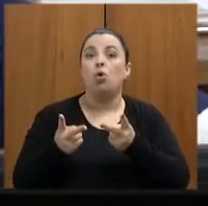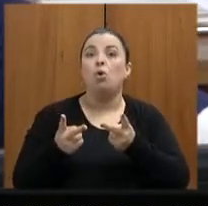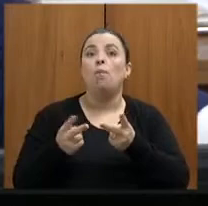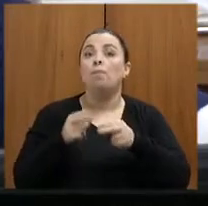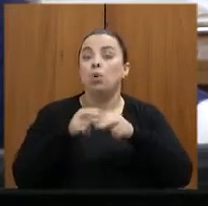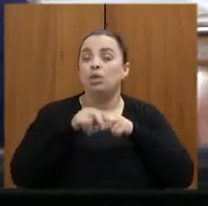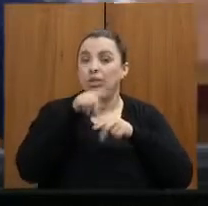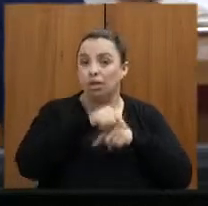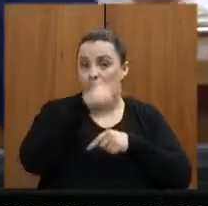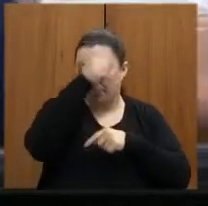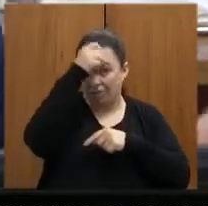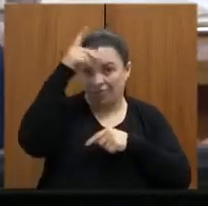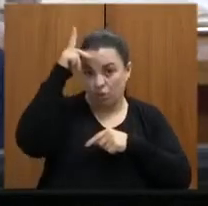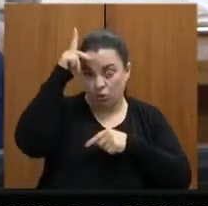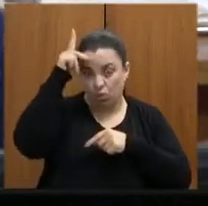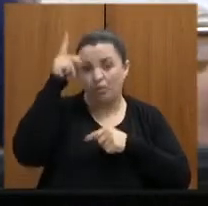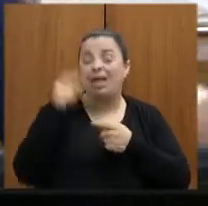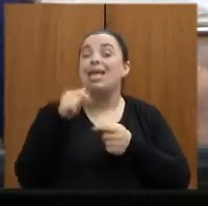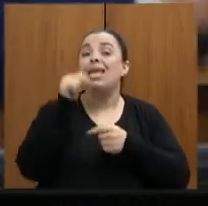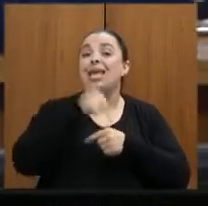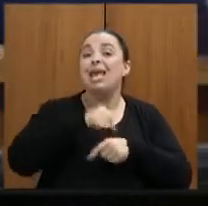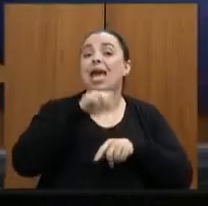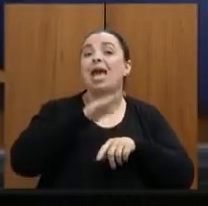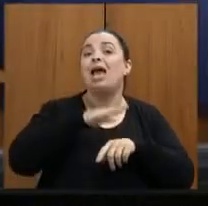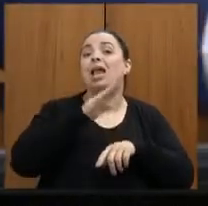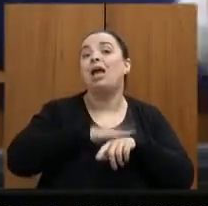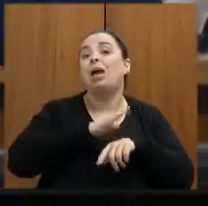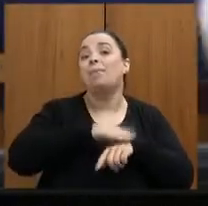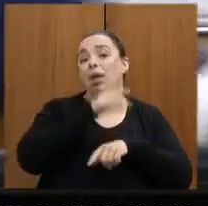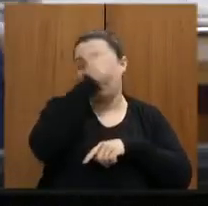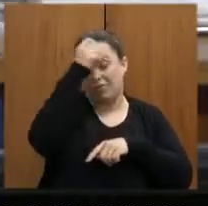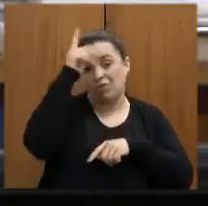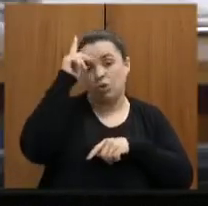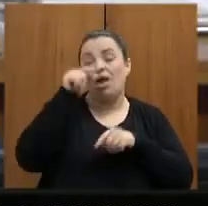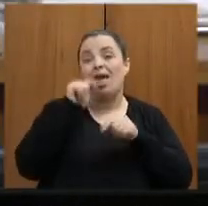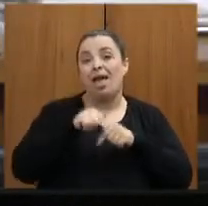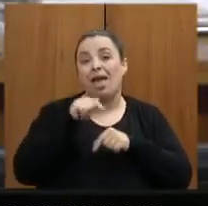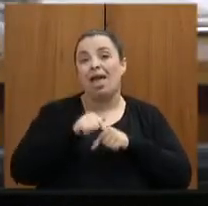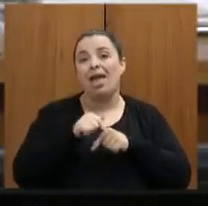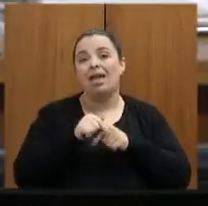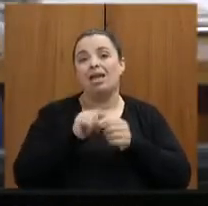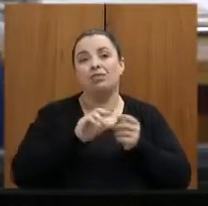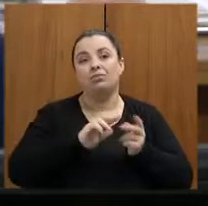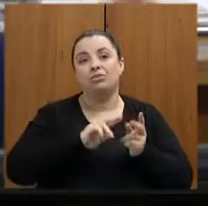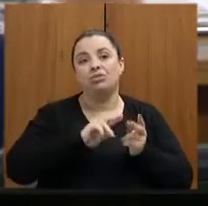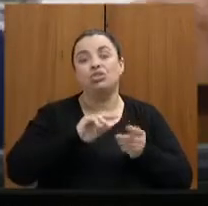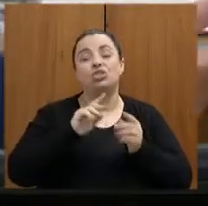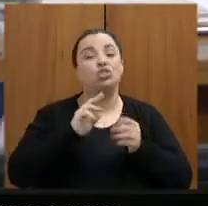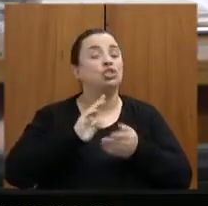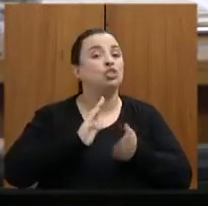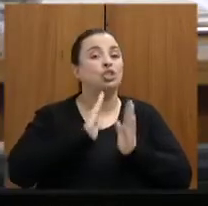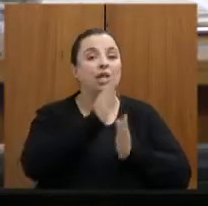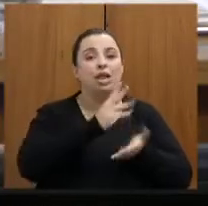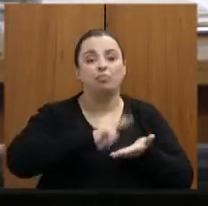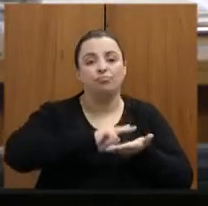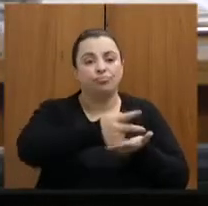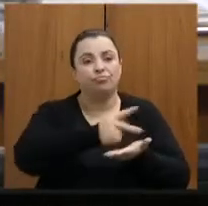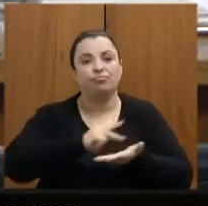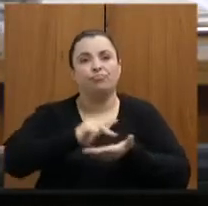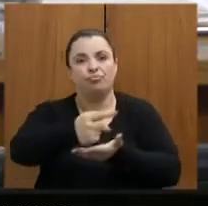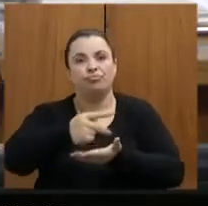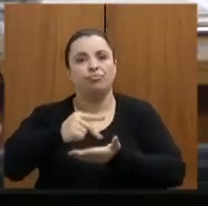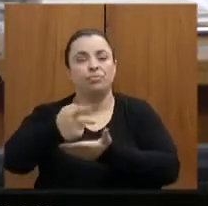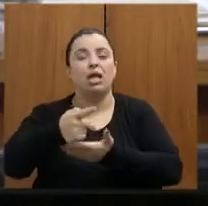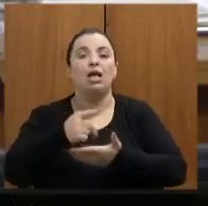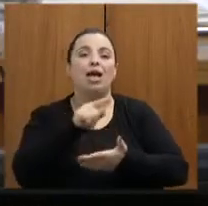através desse programa e a prefeitura depois Repassa a entidades sociais para poder combater a fome naquela